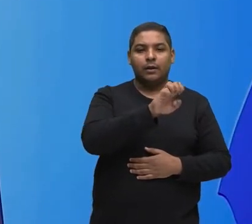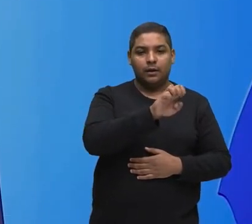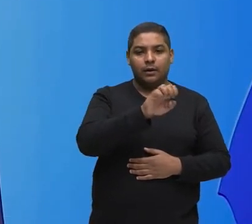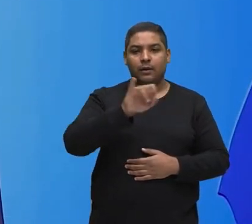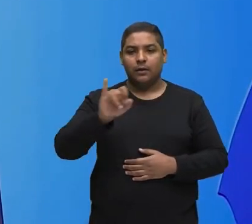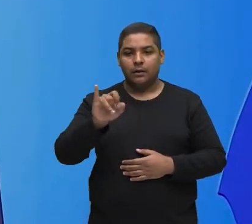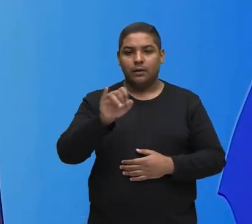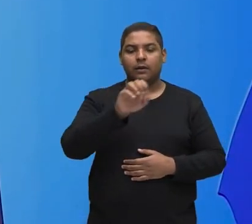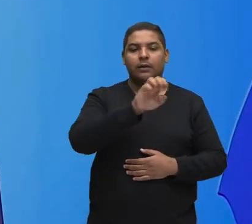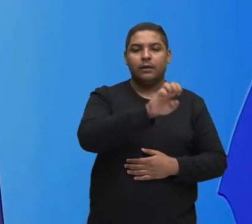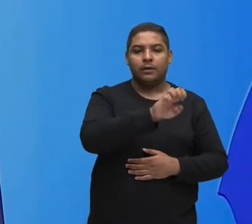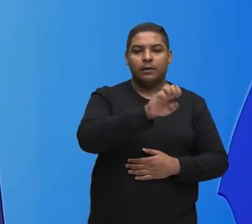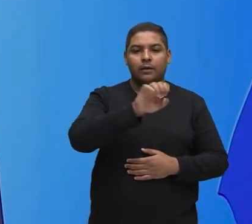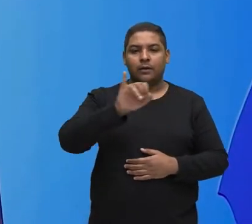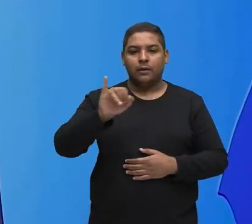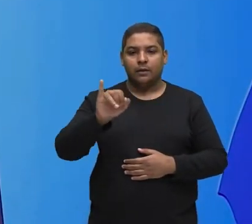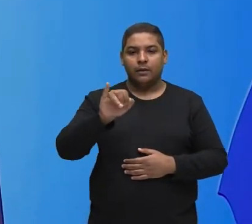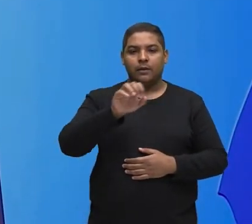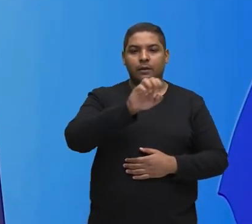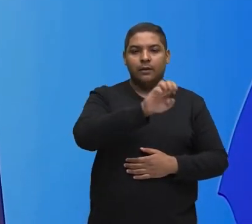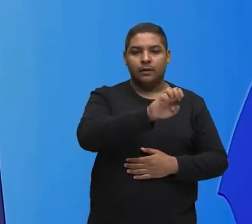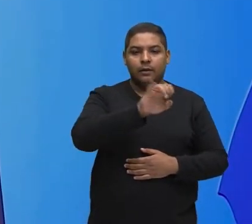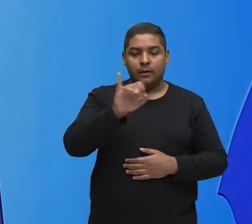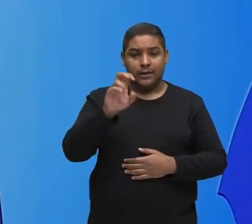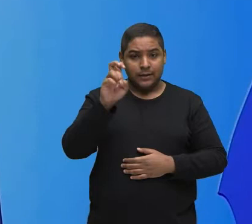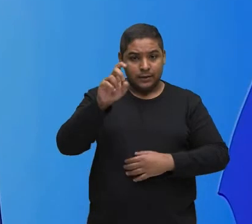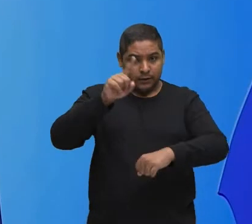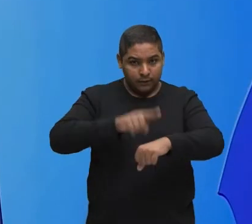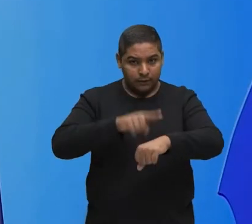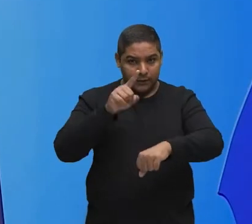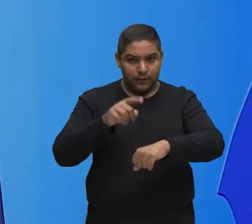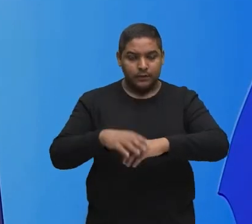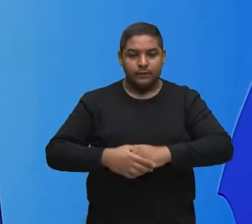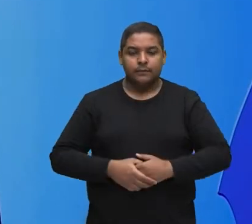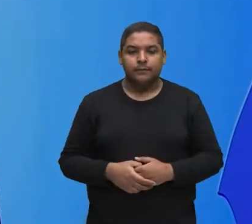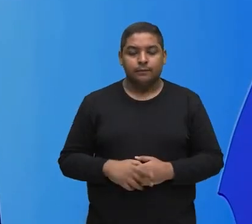inverta. I, I, mais 5 vezes.